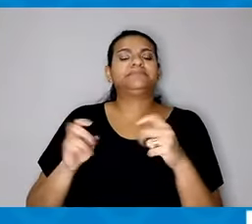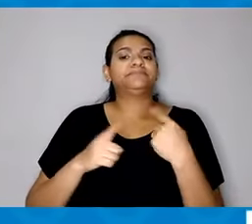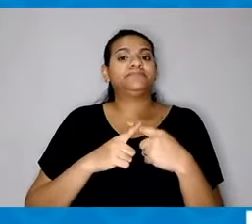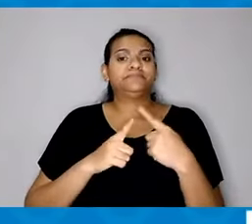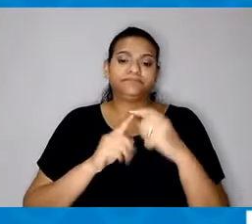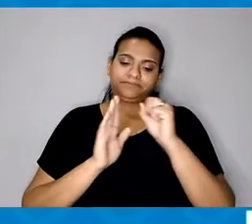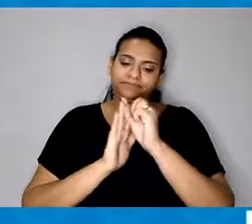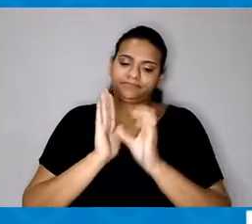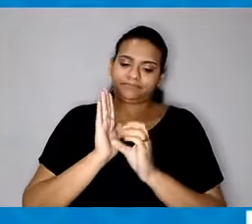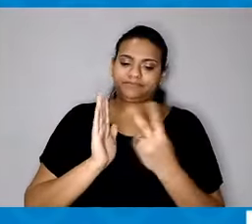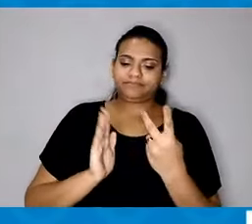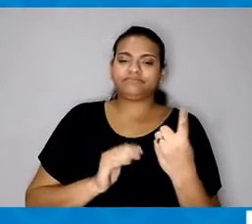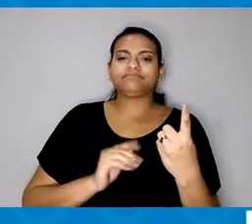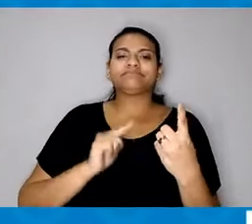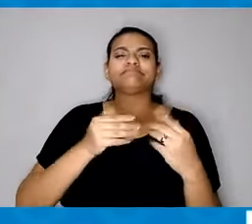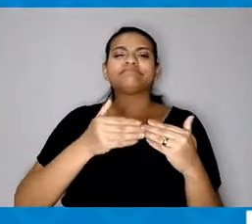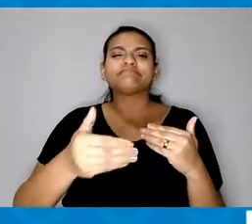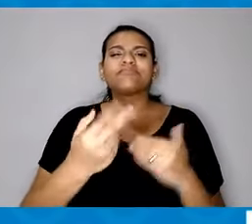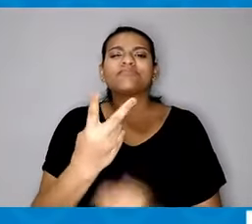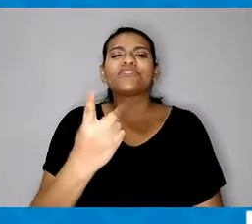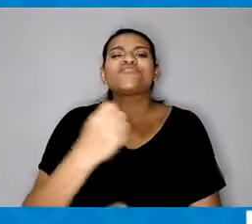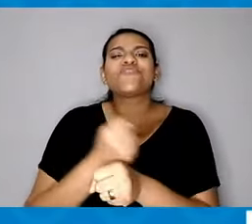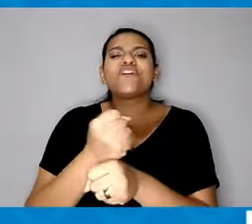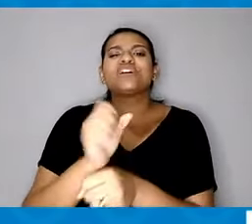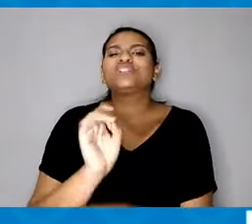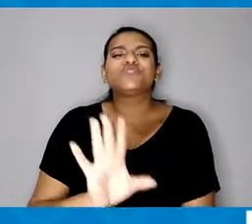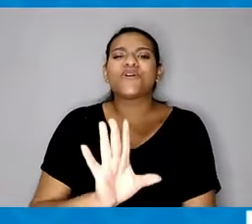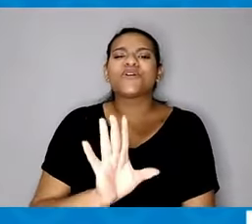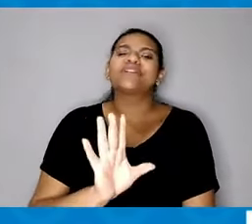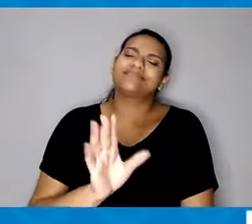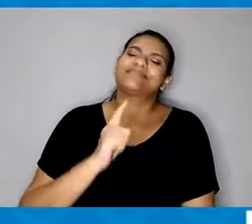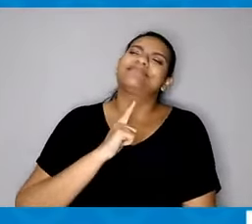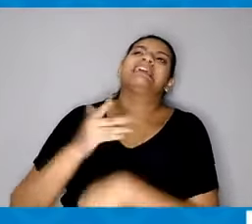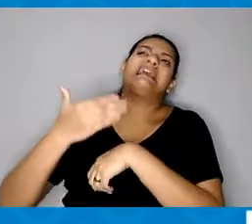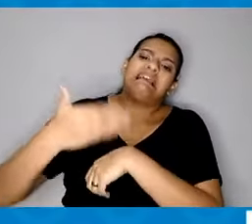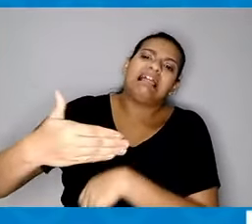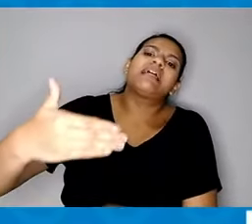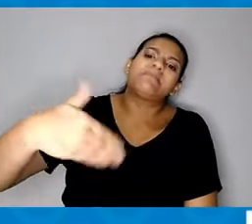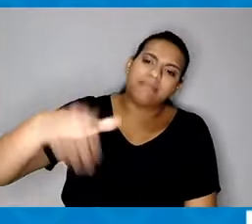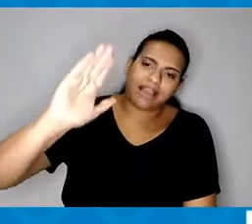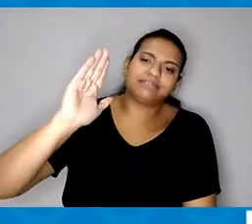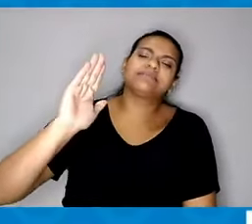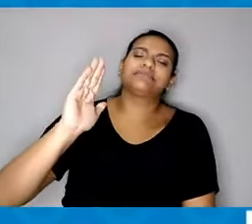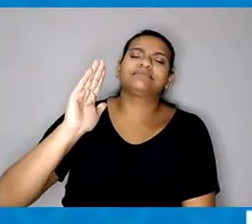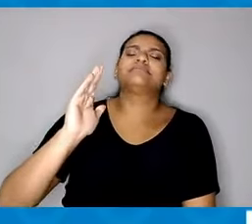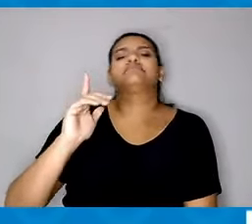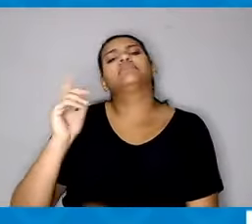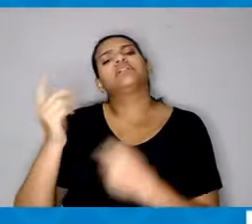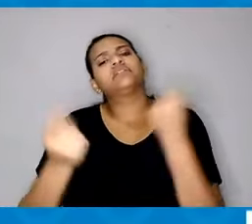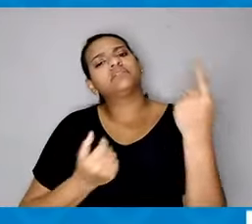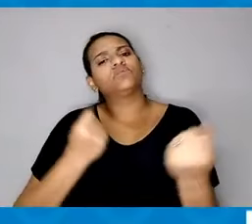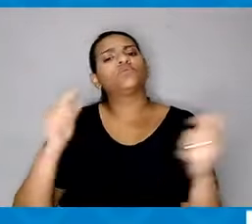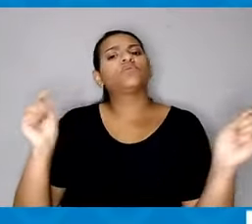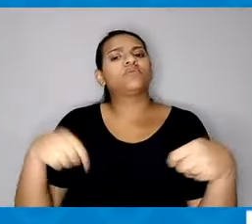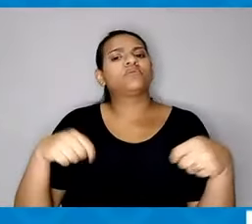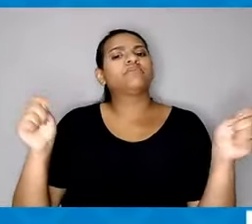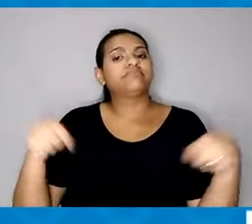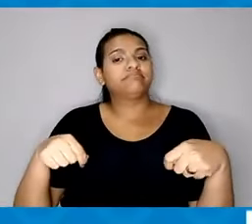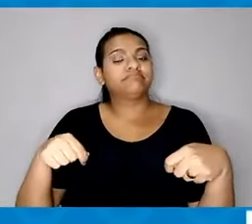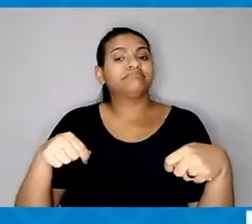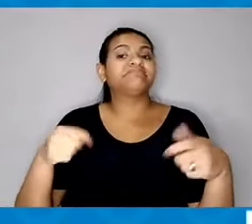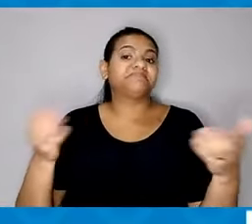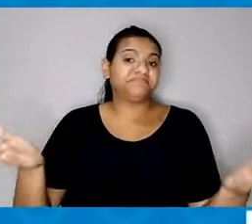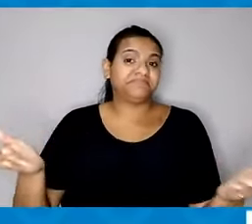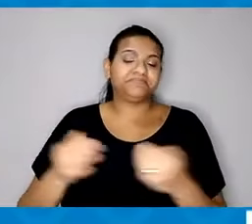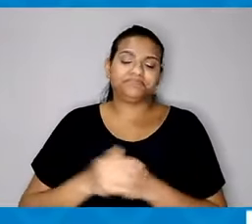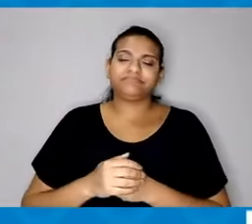passaram 21 anos e tem muito chão pela frente ainda. Quem sabe que competências ainda nos serão necessárias, né? Mas